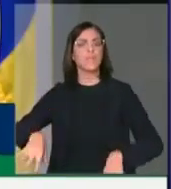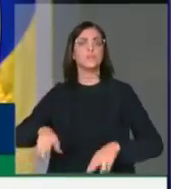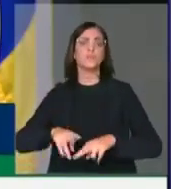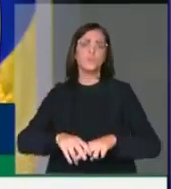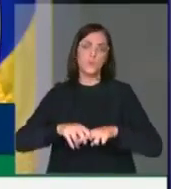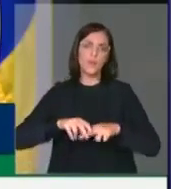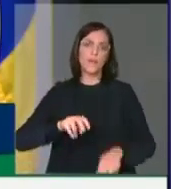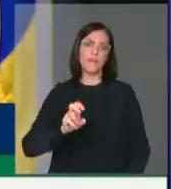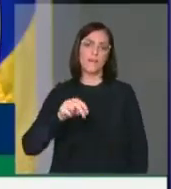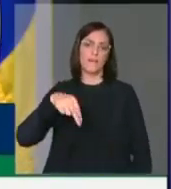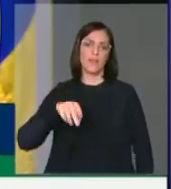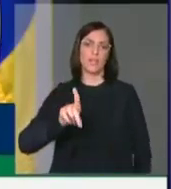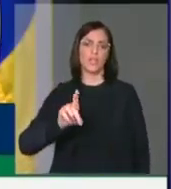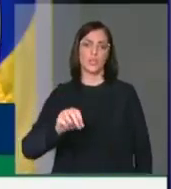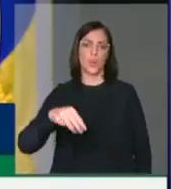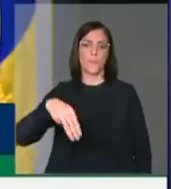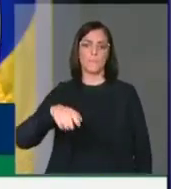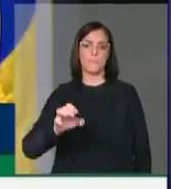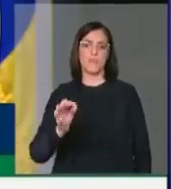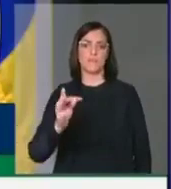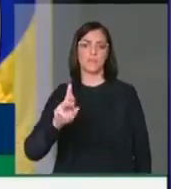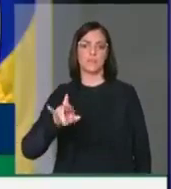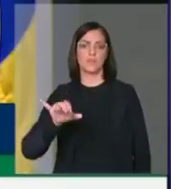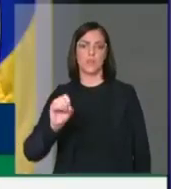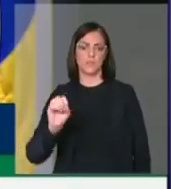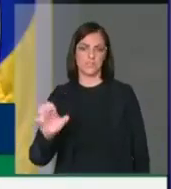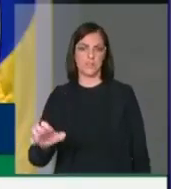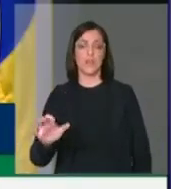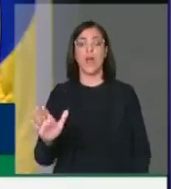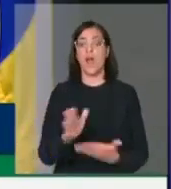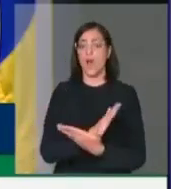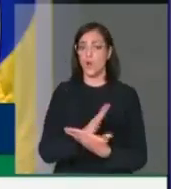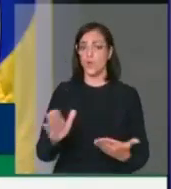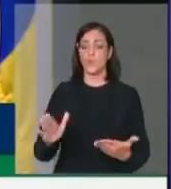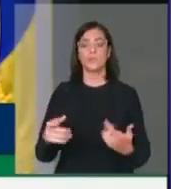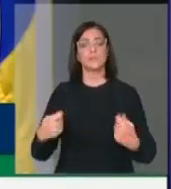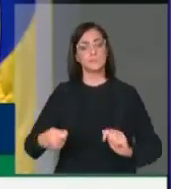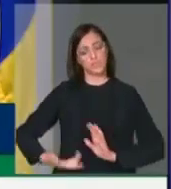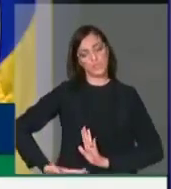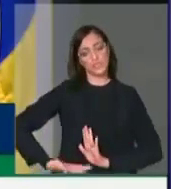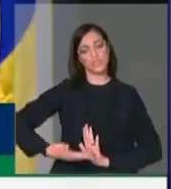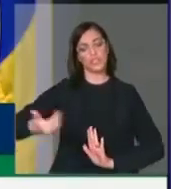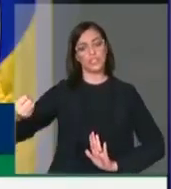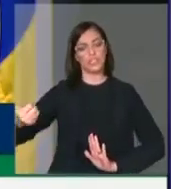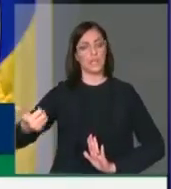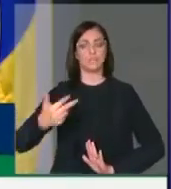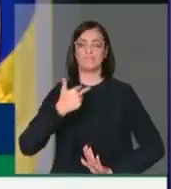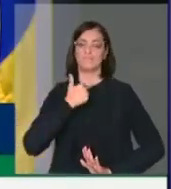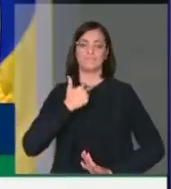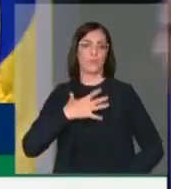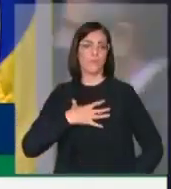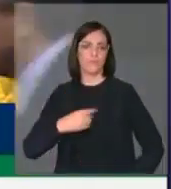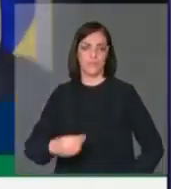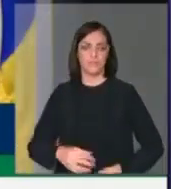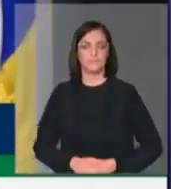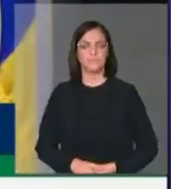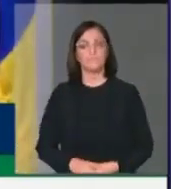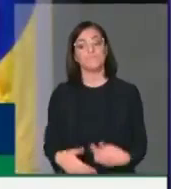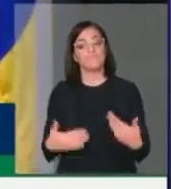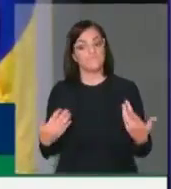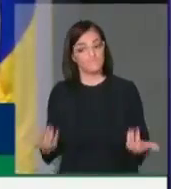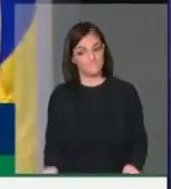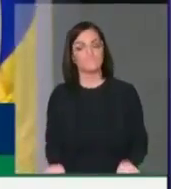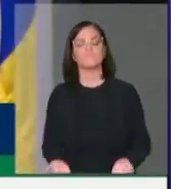da endometriose, sem contar aquelas que se tornam inférteis. Com reconhecimento da doença, a partir da